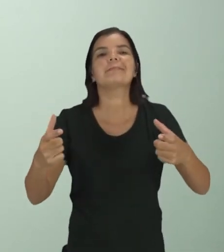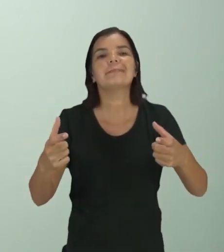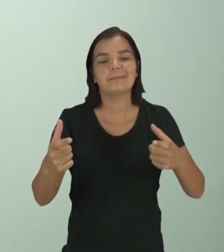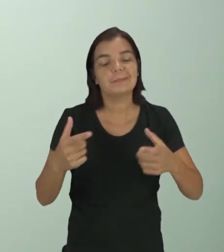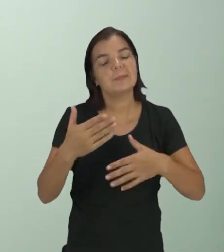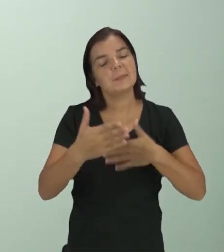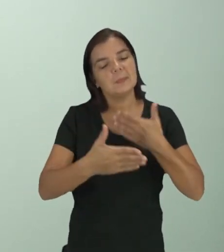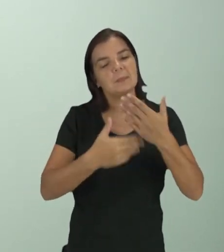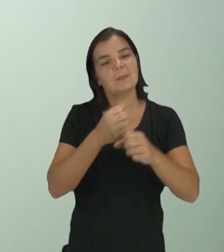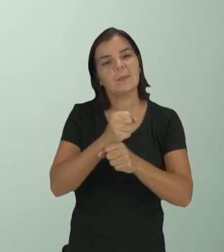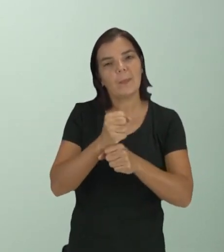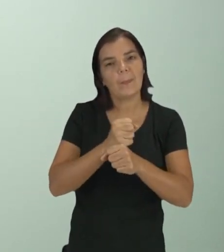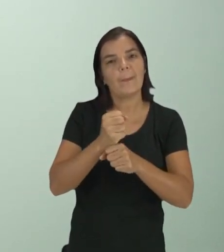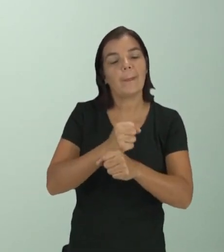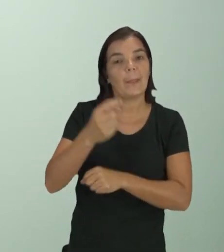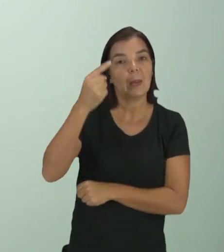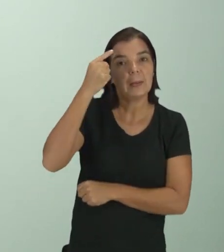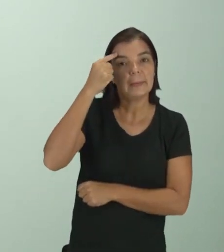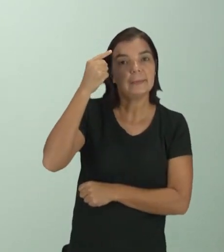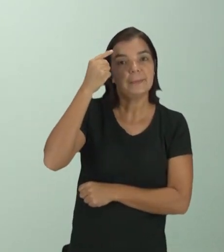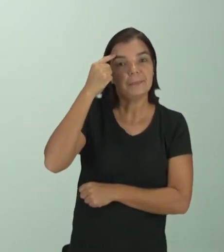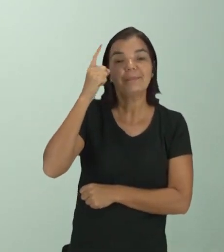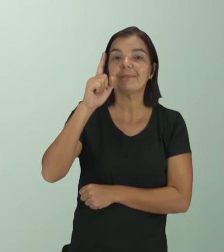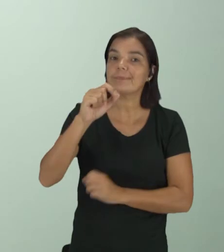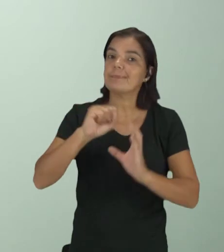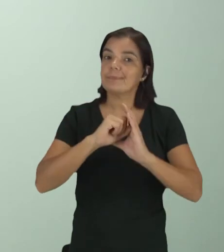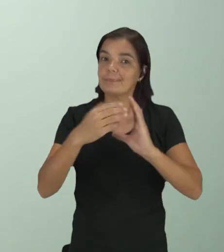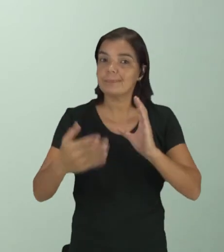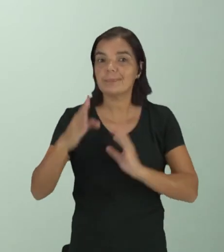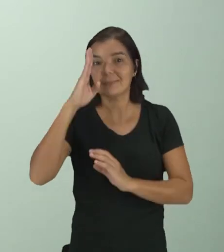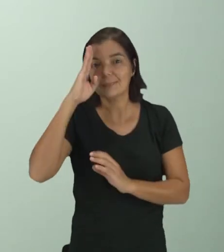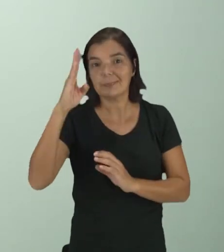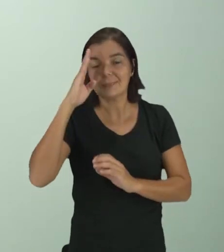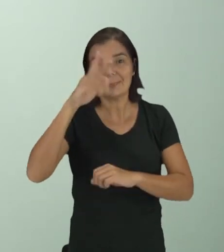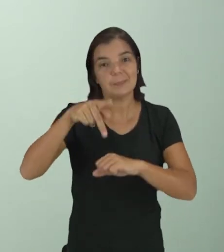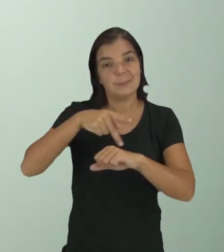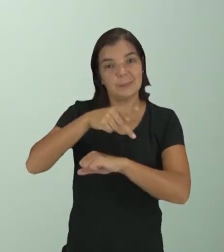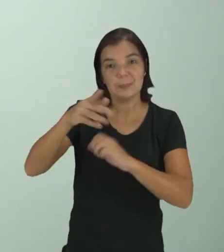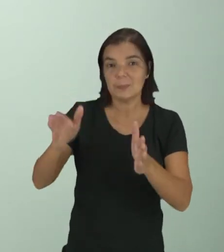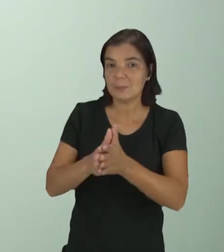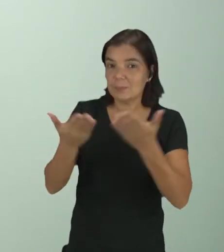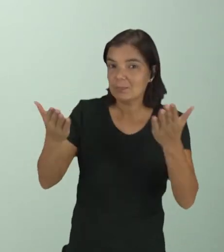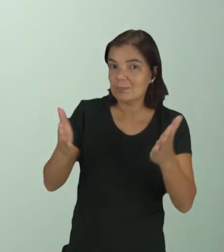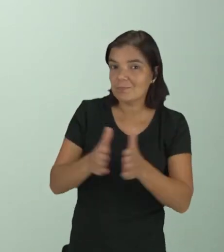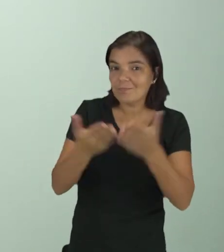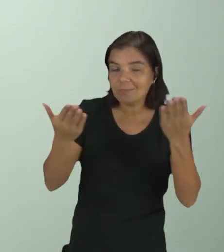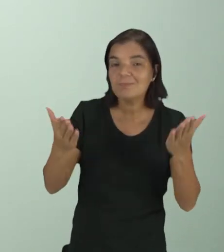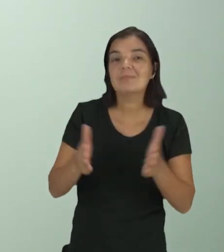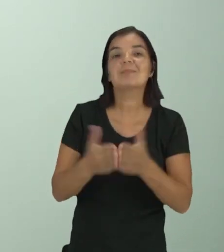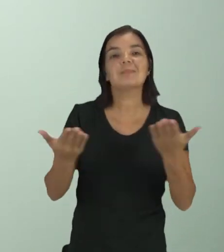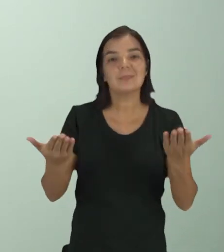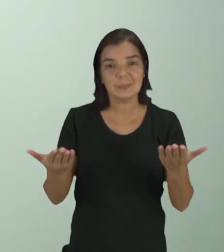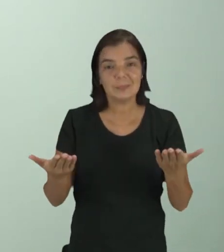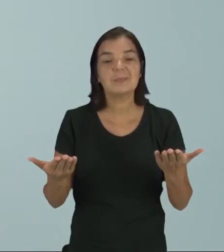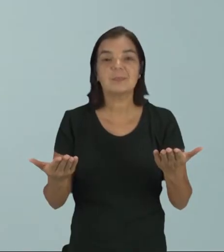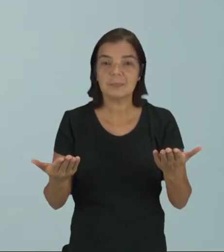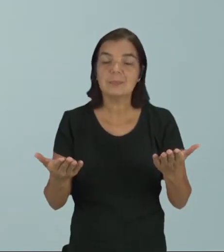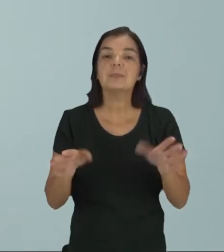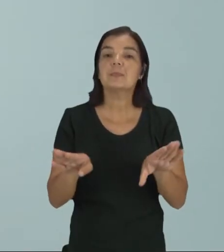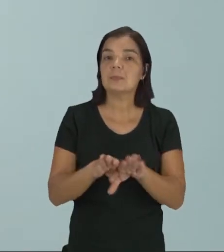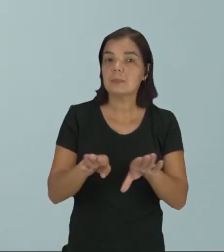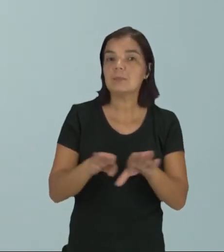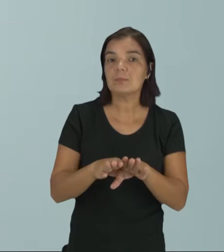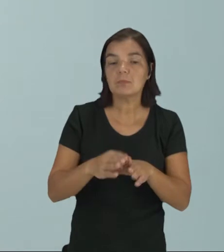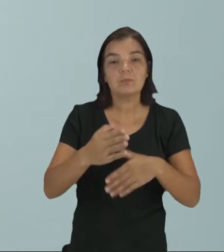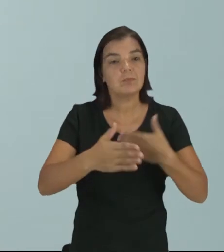com o passar dos anos, vai sendo refletidos, né? E é uma característica principalmente dos países mais pobres, dos países mais subdesenvolvidos, em que